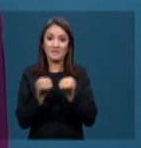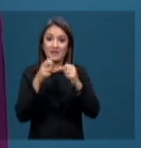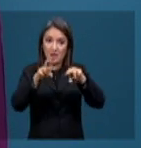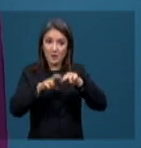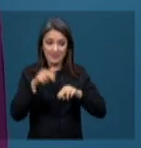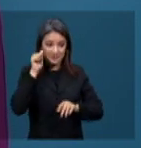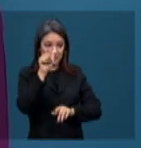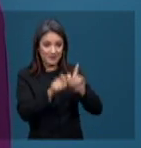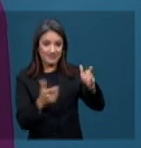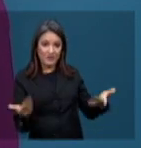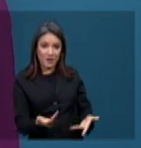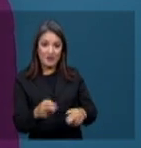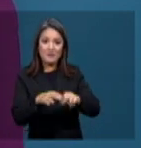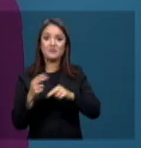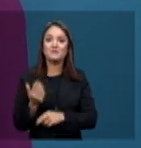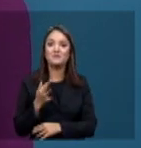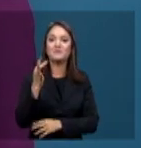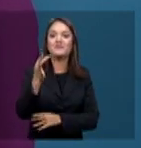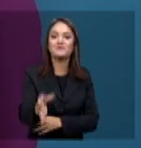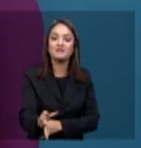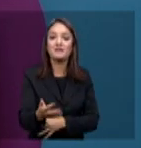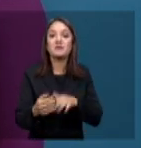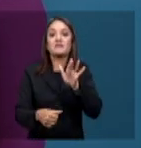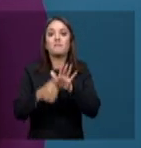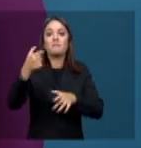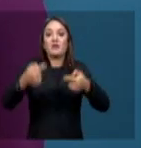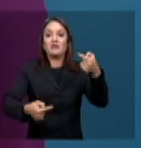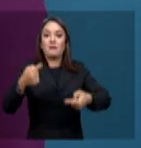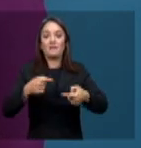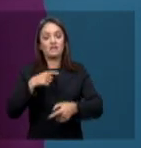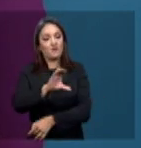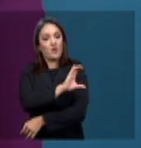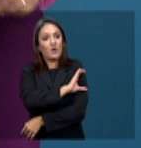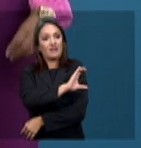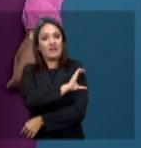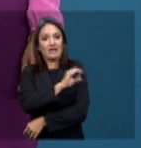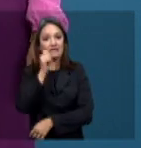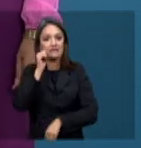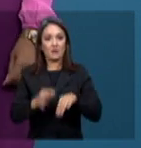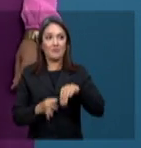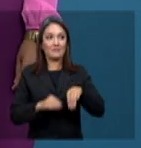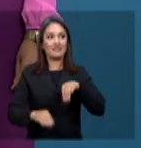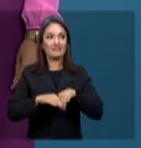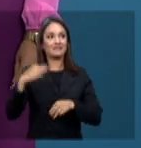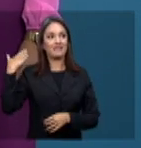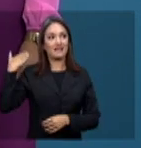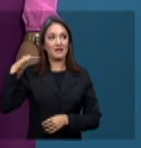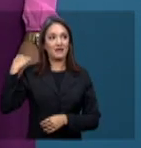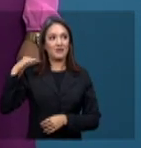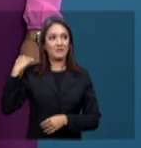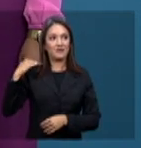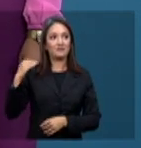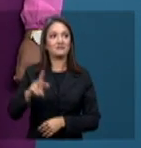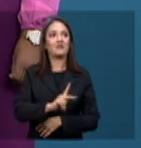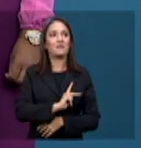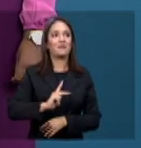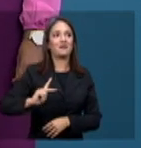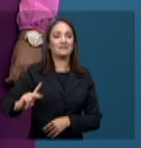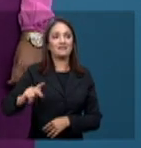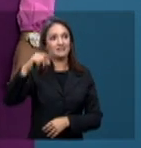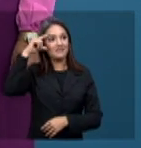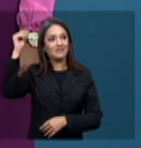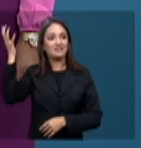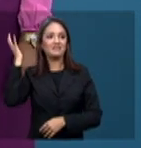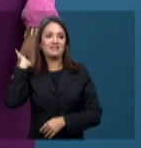justiça pelo olhar das mulheres este o primeiro debate foi coordenado pela ministra do supremo Carmen Lúcia e presidido